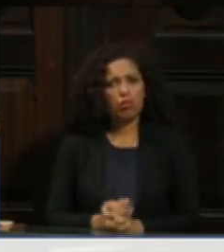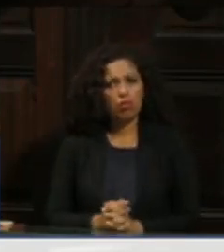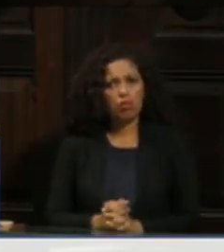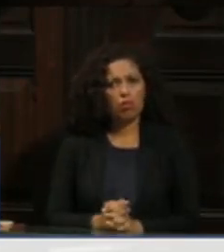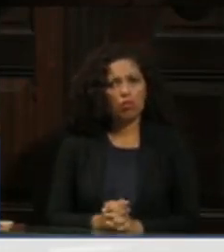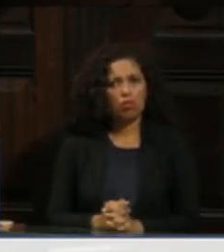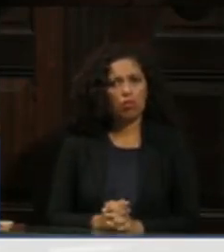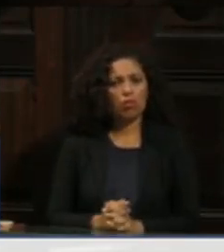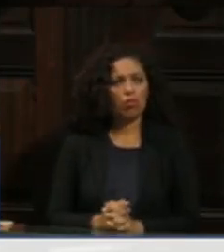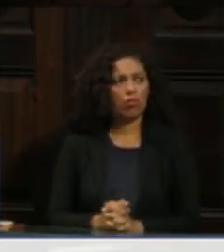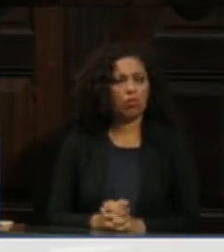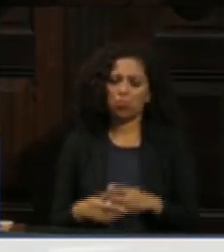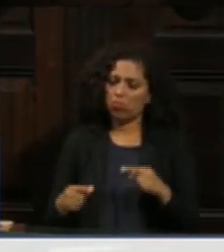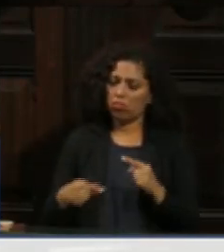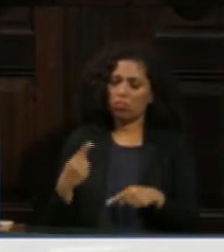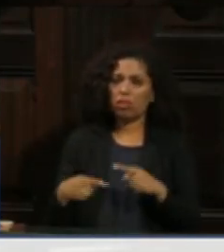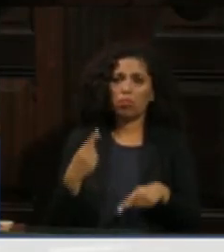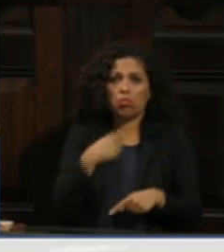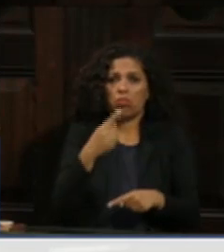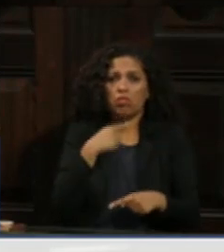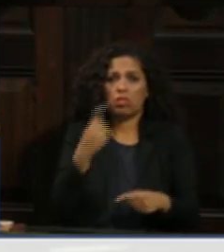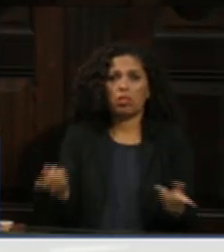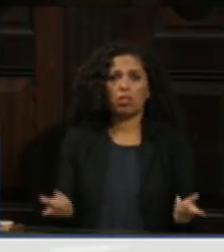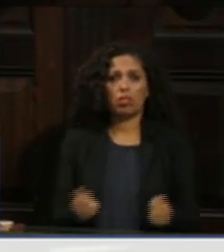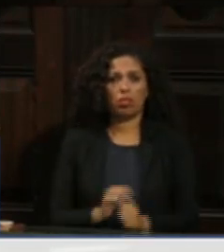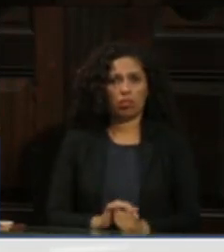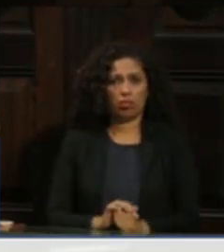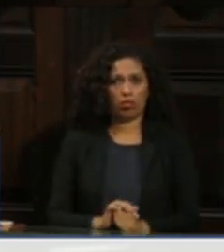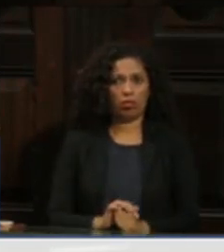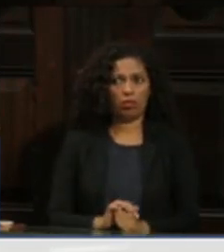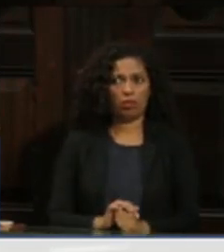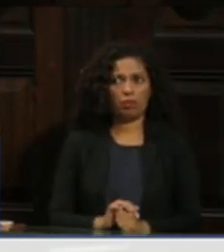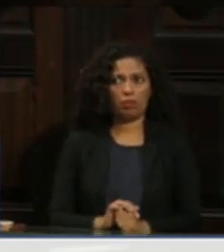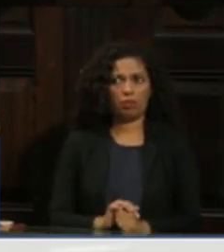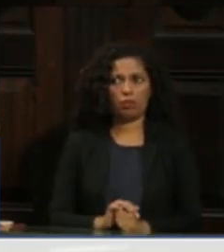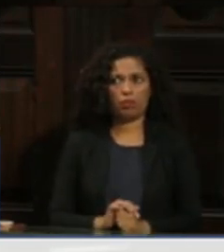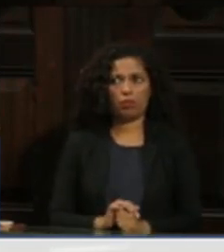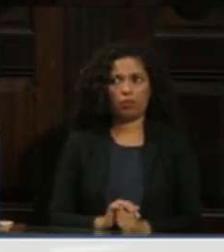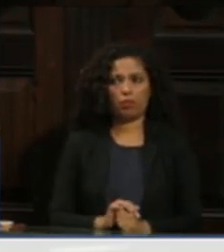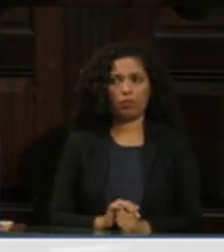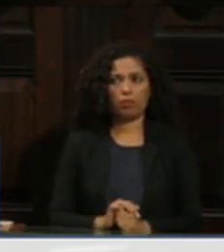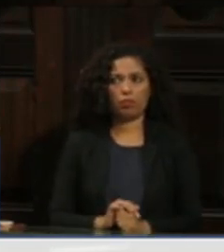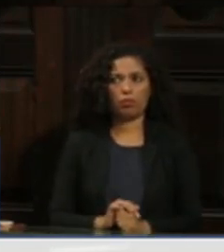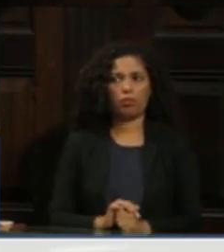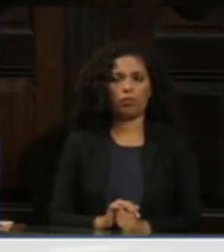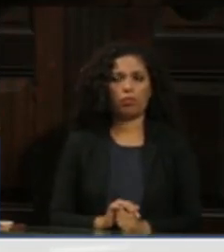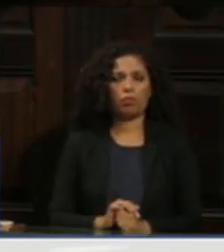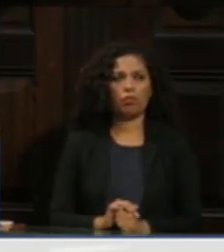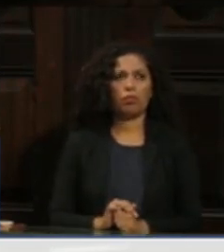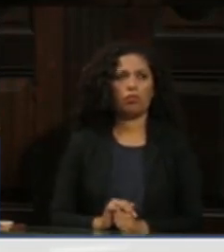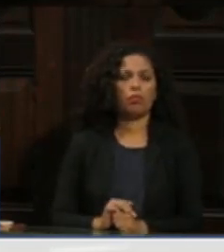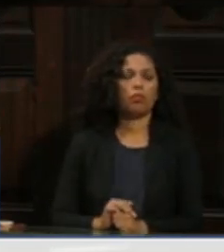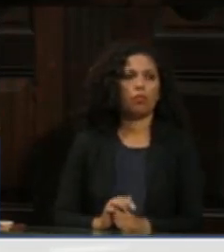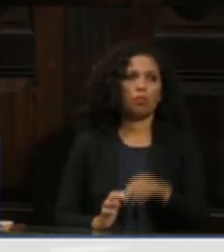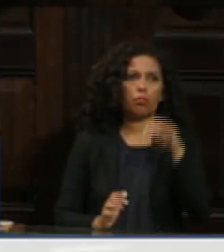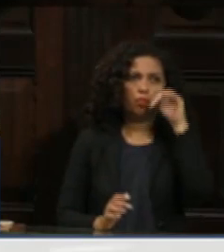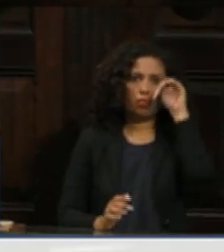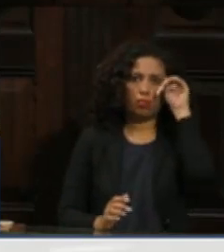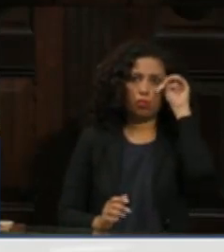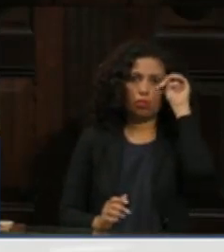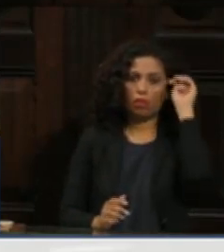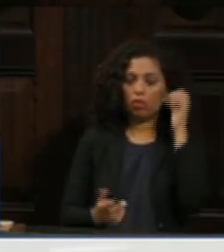a suspeição ou o convencimento, principalmente dos adversários, de que eles participam